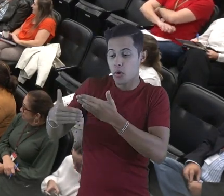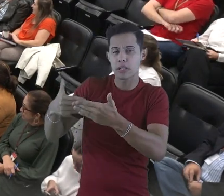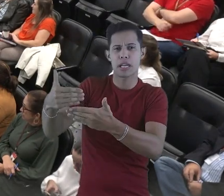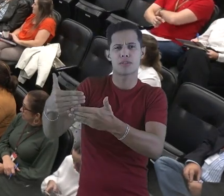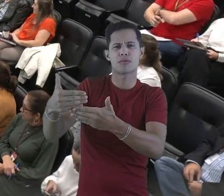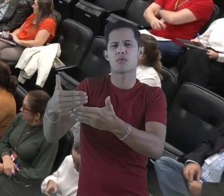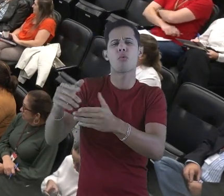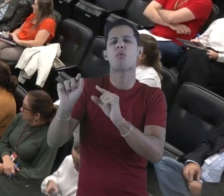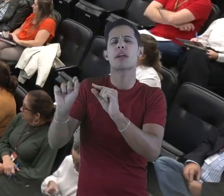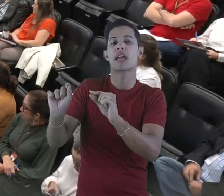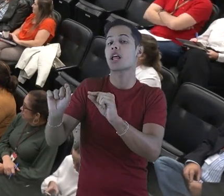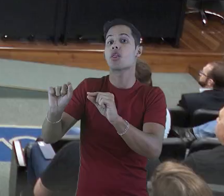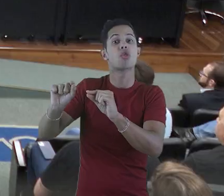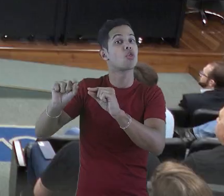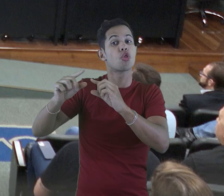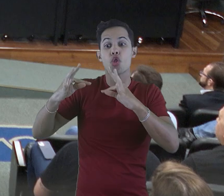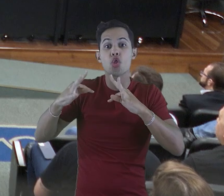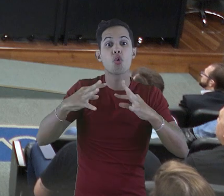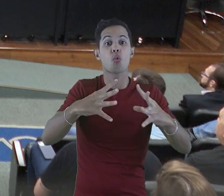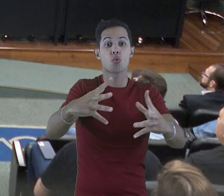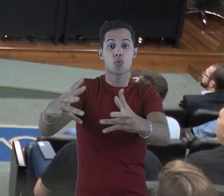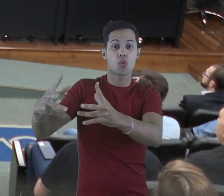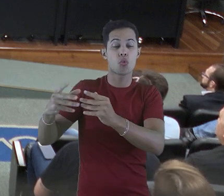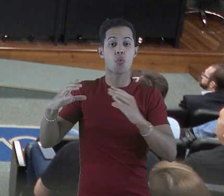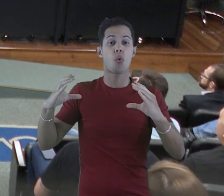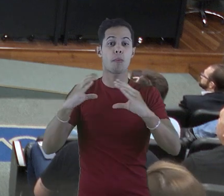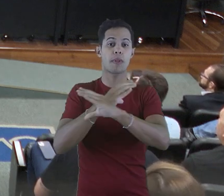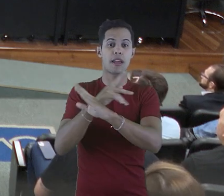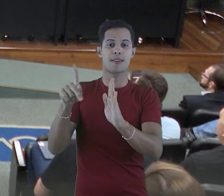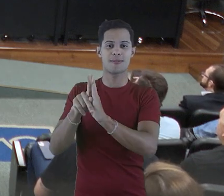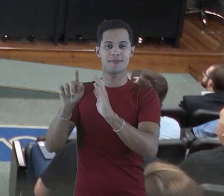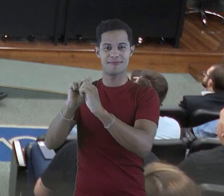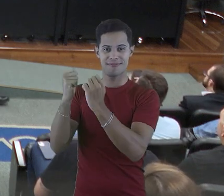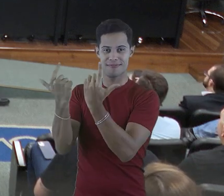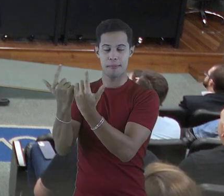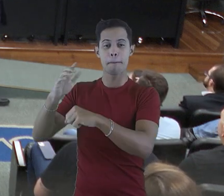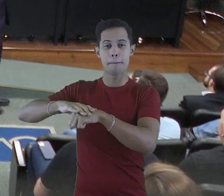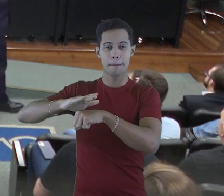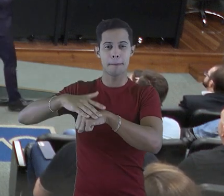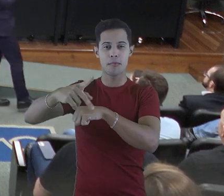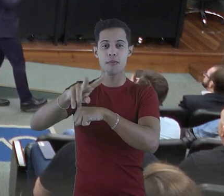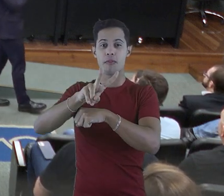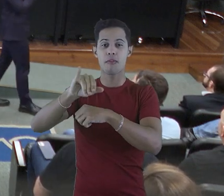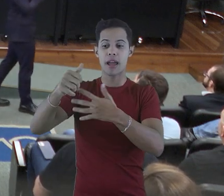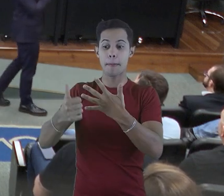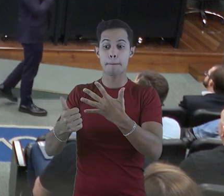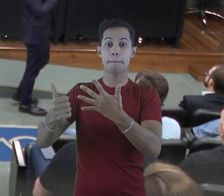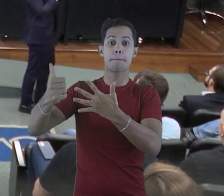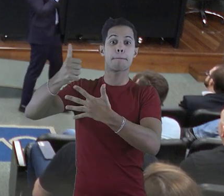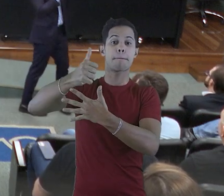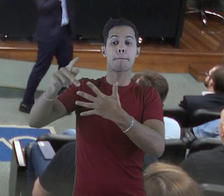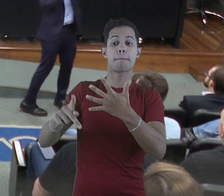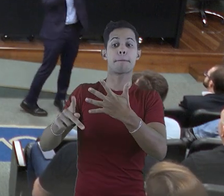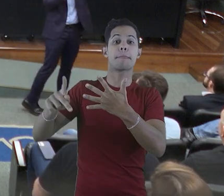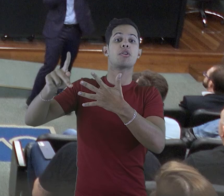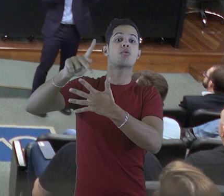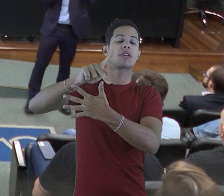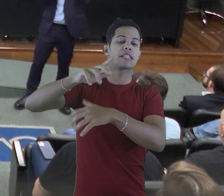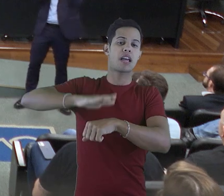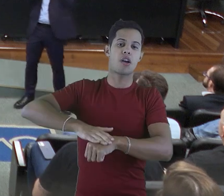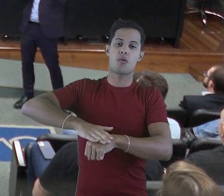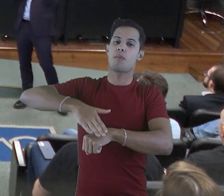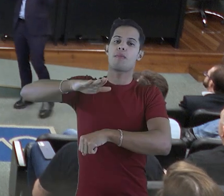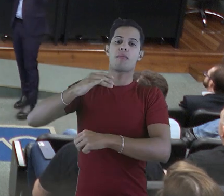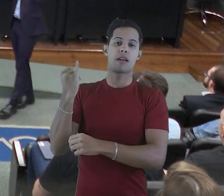e daí você prioriza quais são os mais importantes né sobre os ativos quais ativos todos os